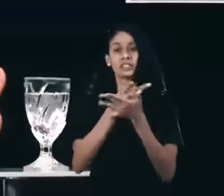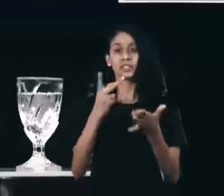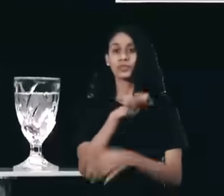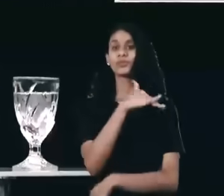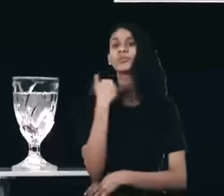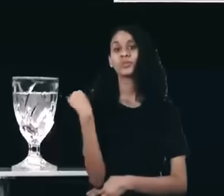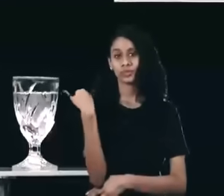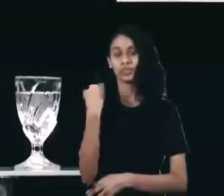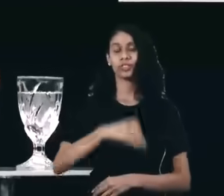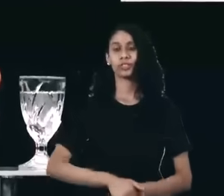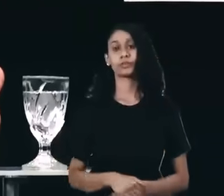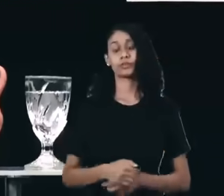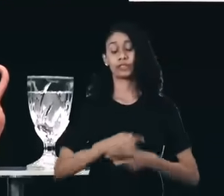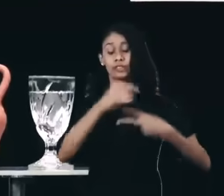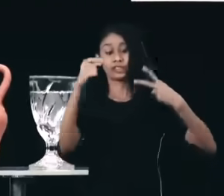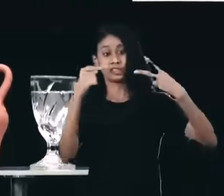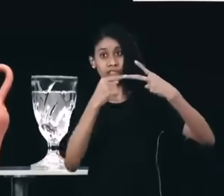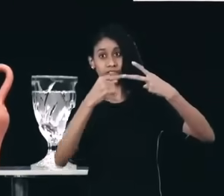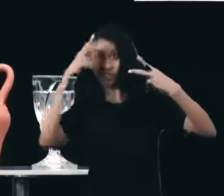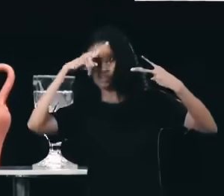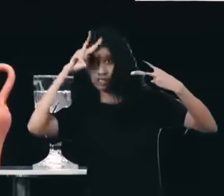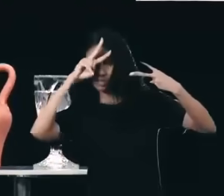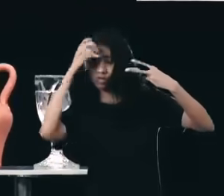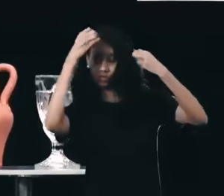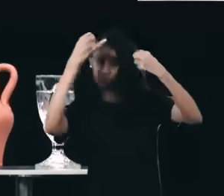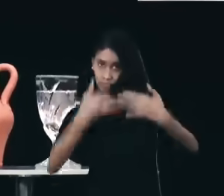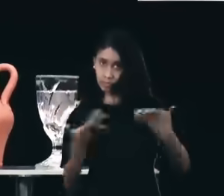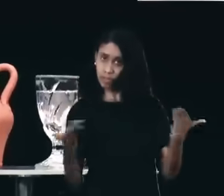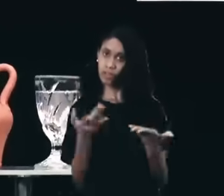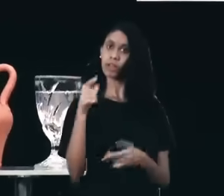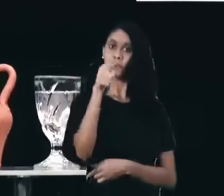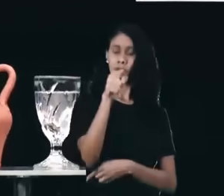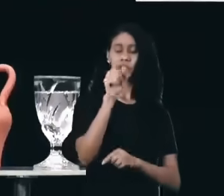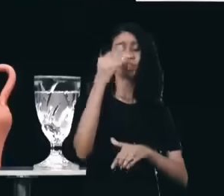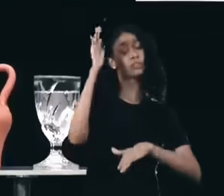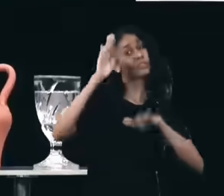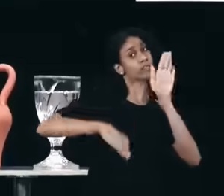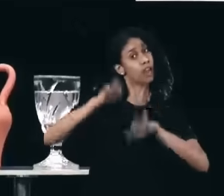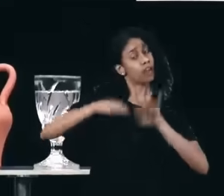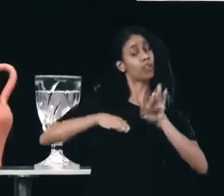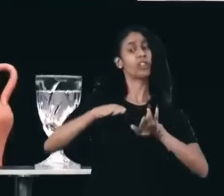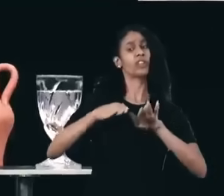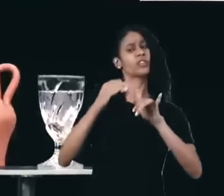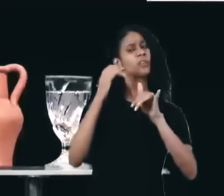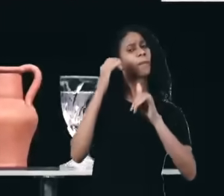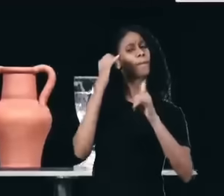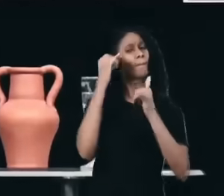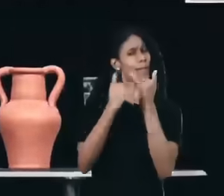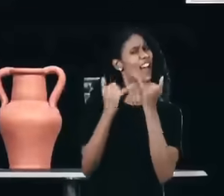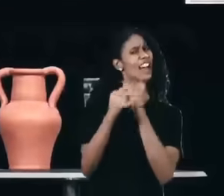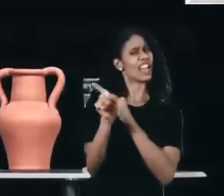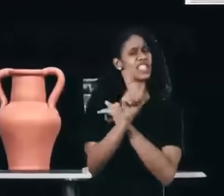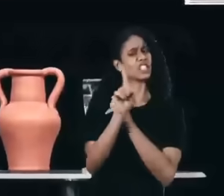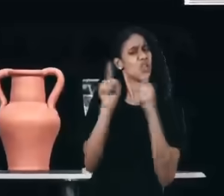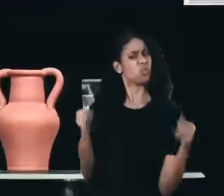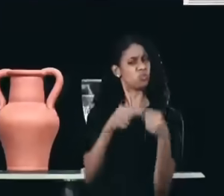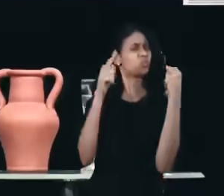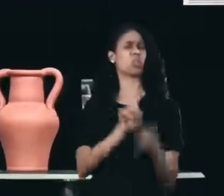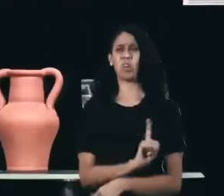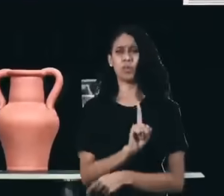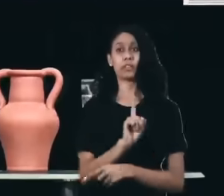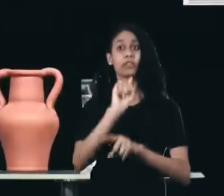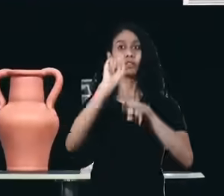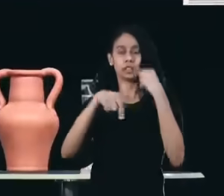a óbito. A segunda história que eu quero trazer para você, que talvez não pareça que tenha conexão, mas você vai entender depois que